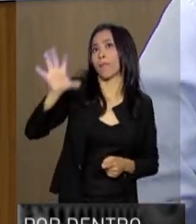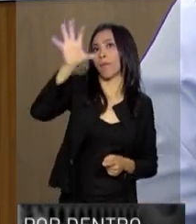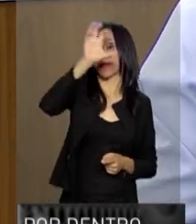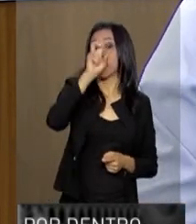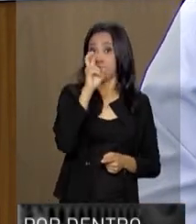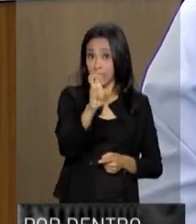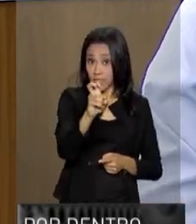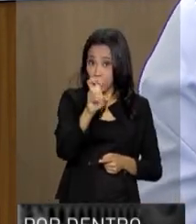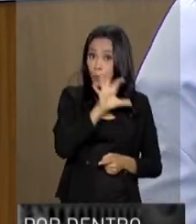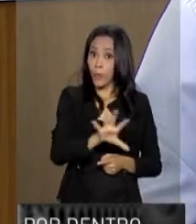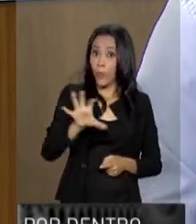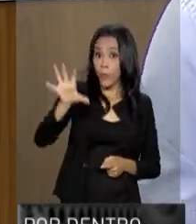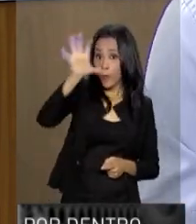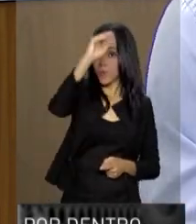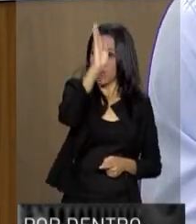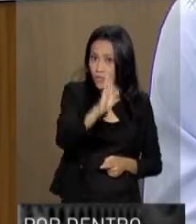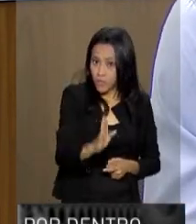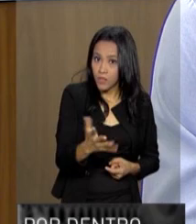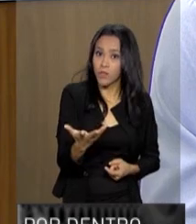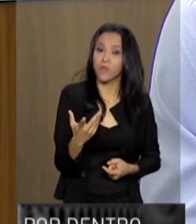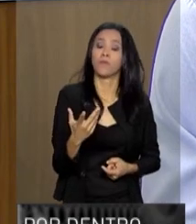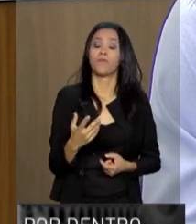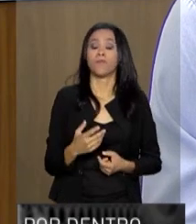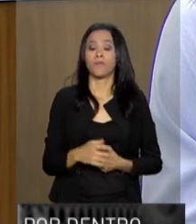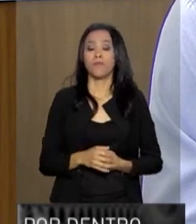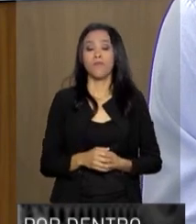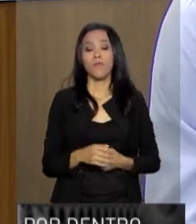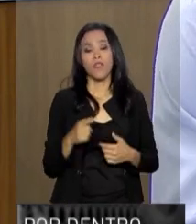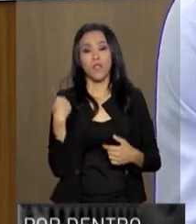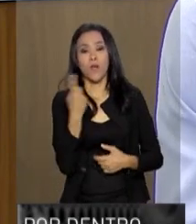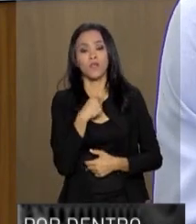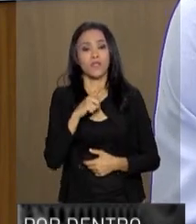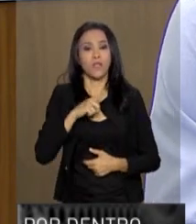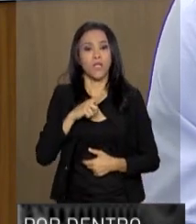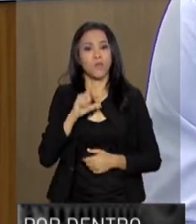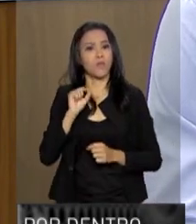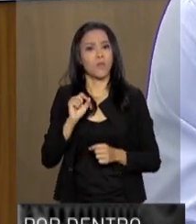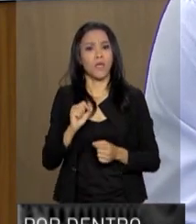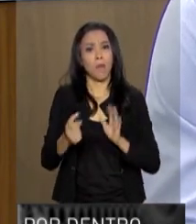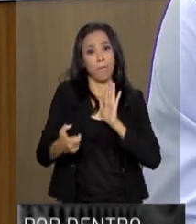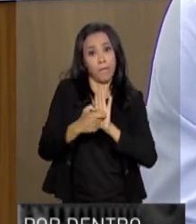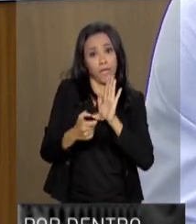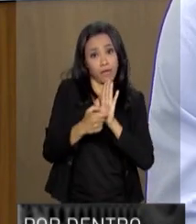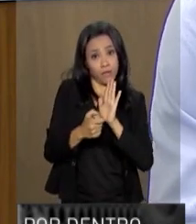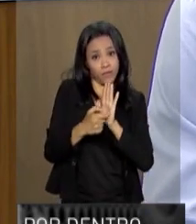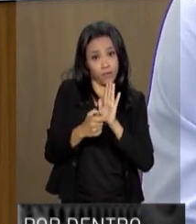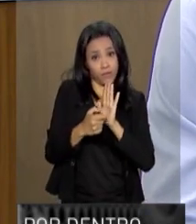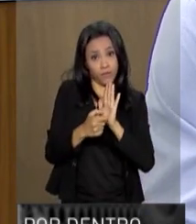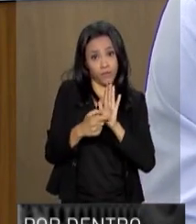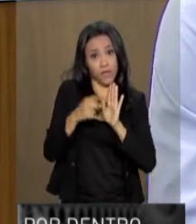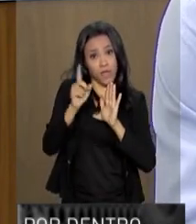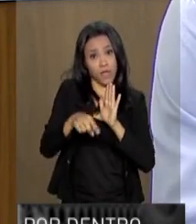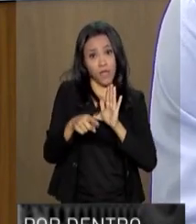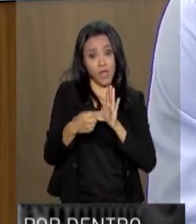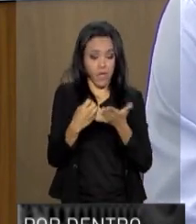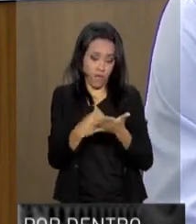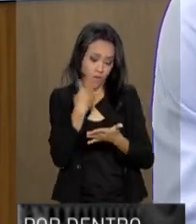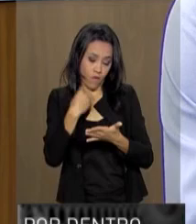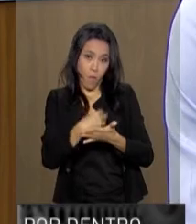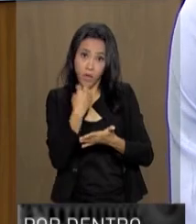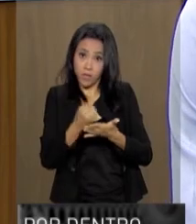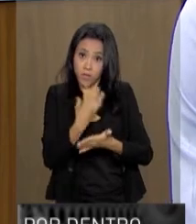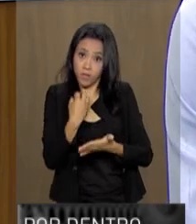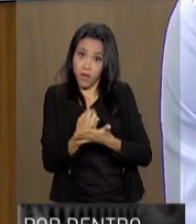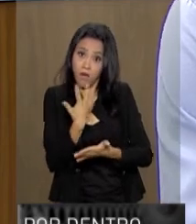cinco regiões do brasil nós teremos é um aplicativo que saia uma forma de integração e de comunicação